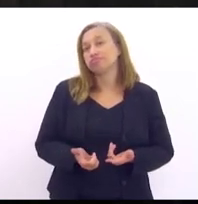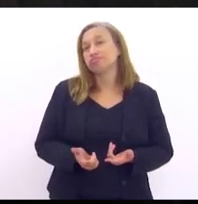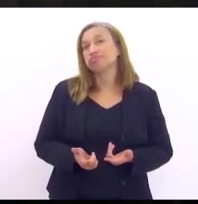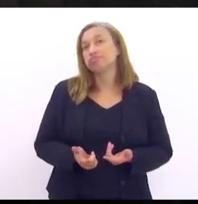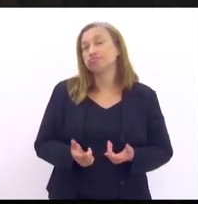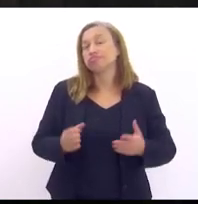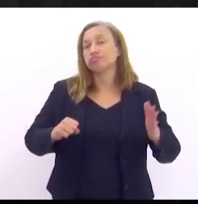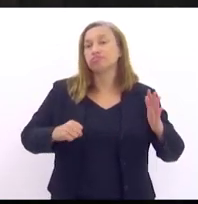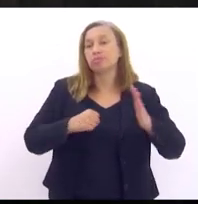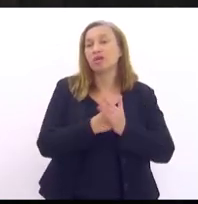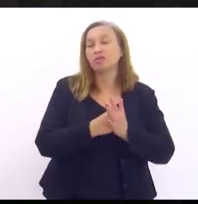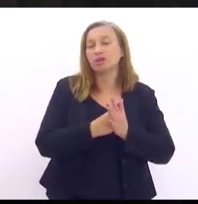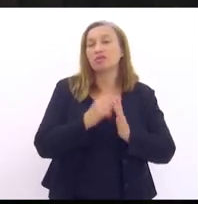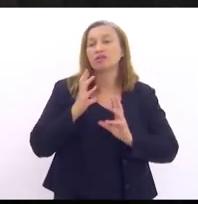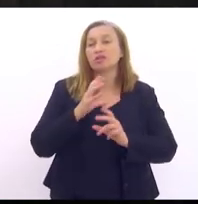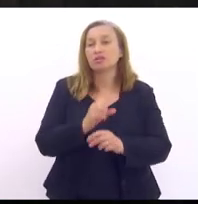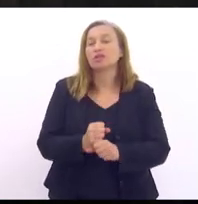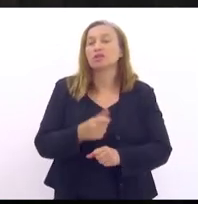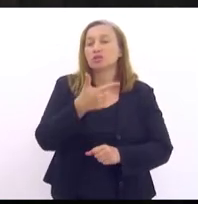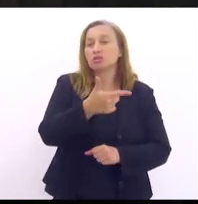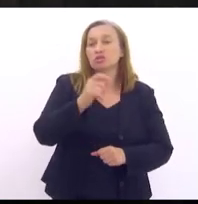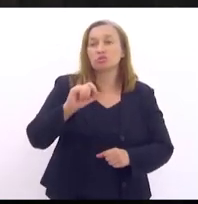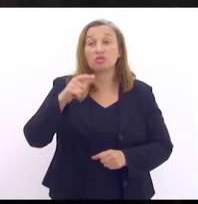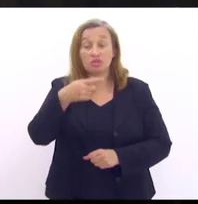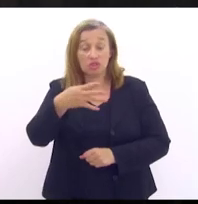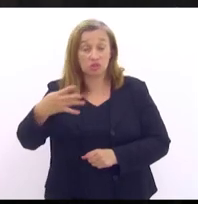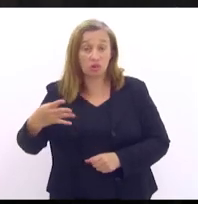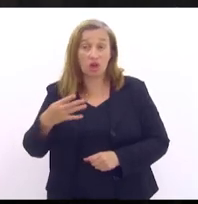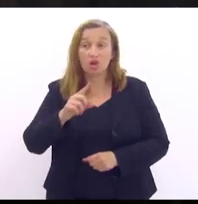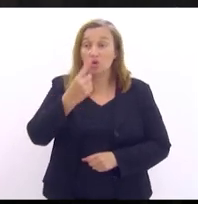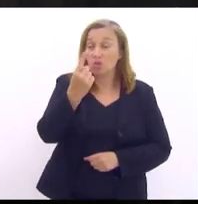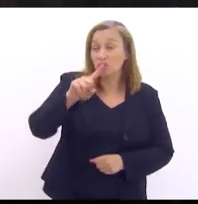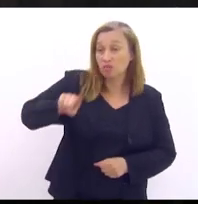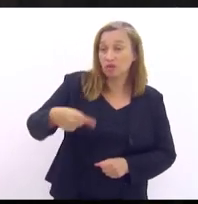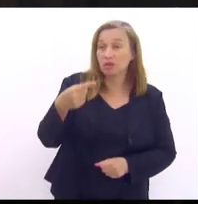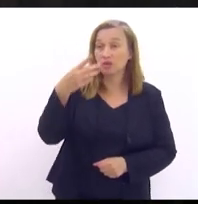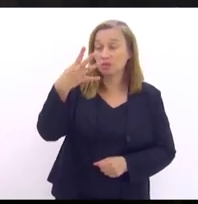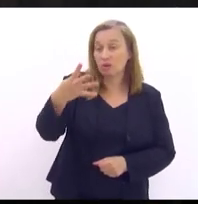vai render em 2024